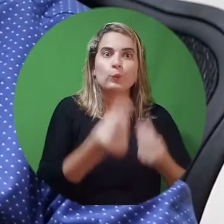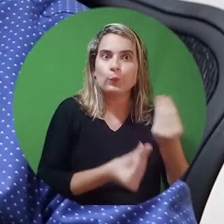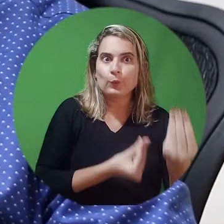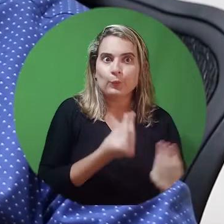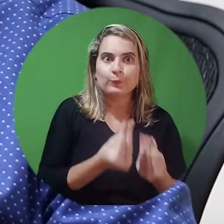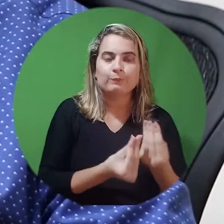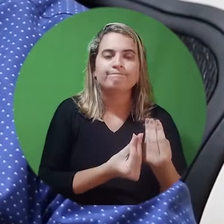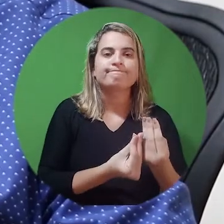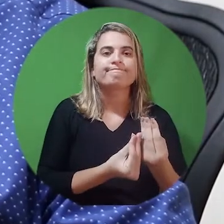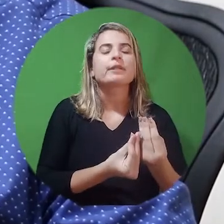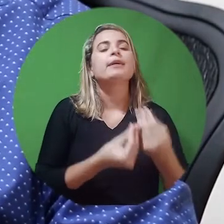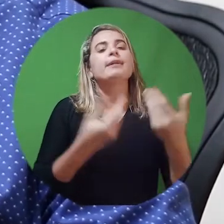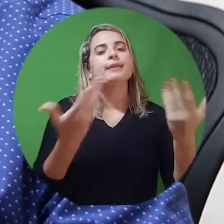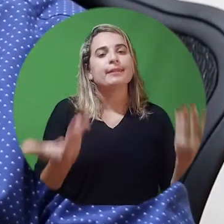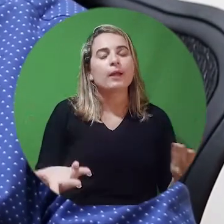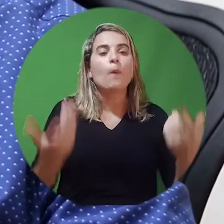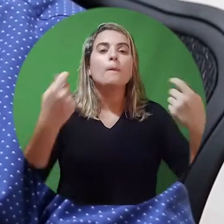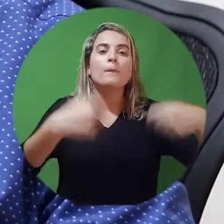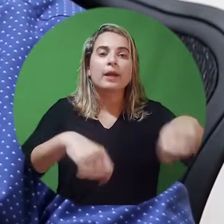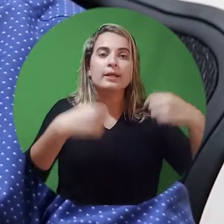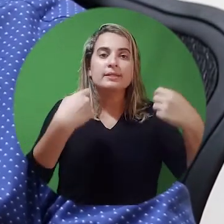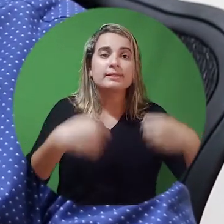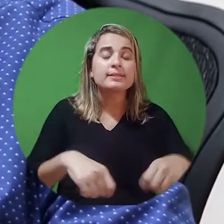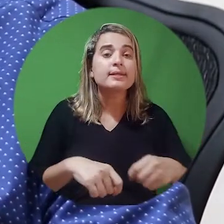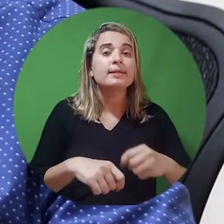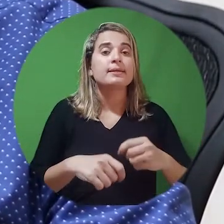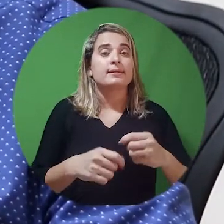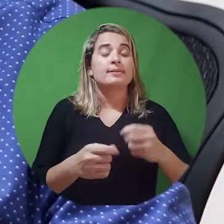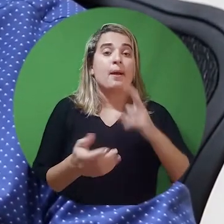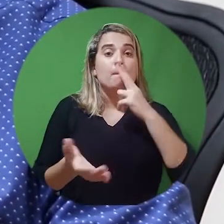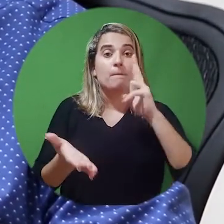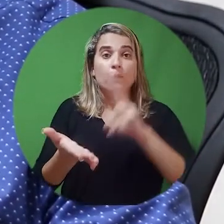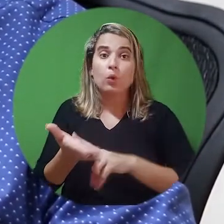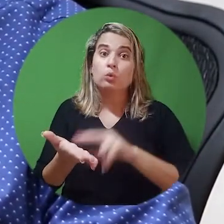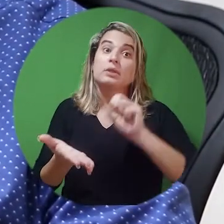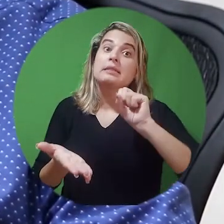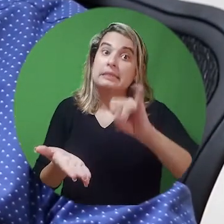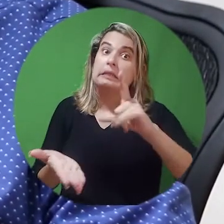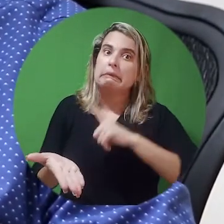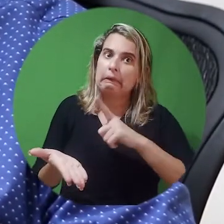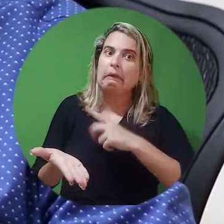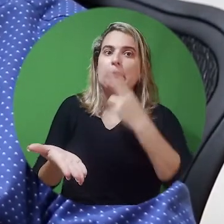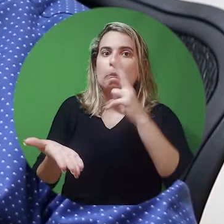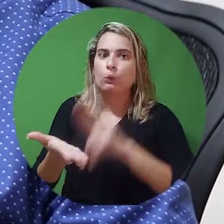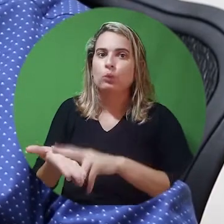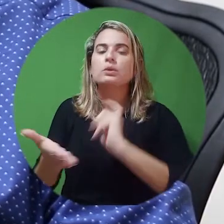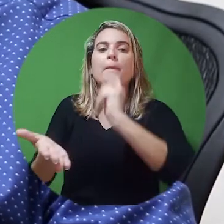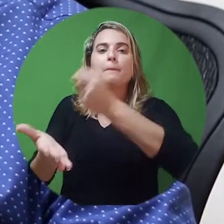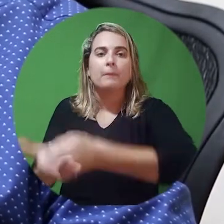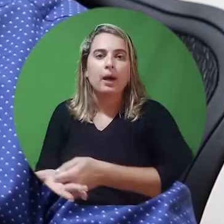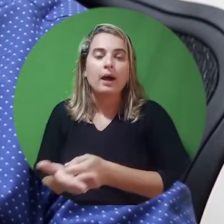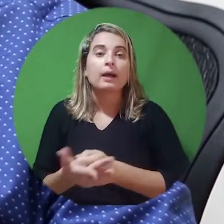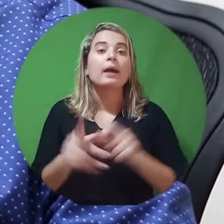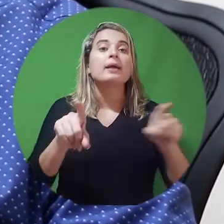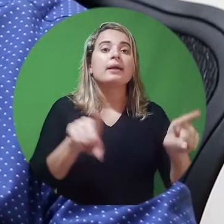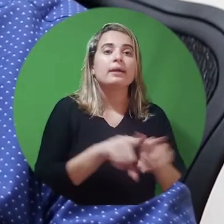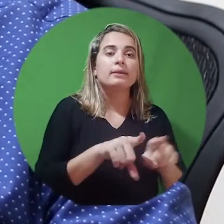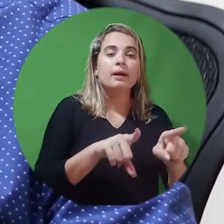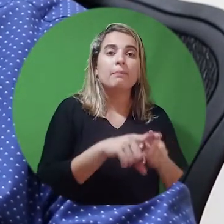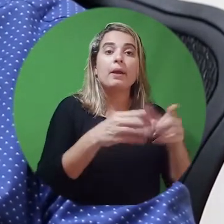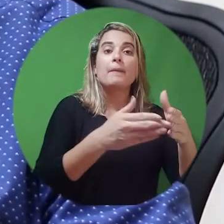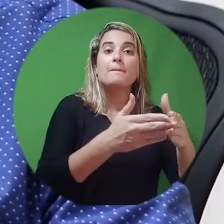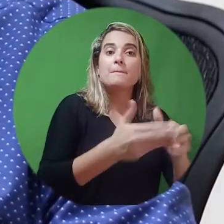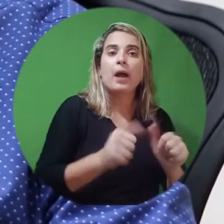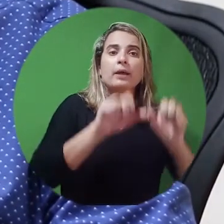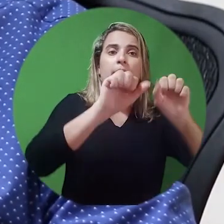se ele tiver muda também ele vai fazer esse procedimento que eu falei anteriormente ele vai pedir a linha de multi vai pagar Além disso ele vai